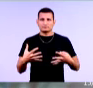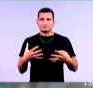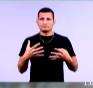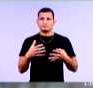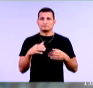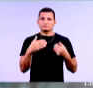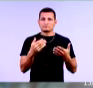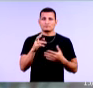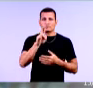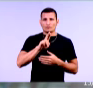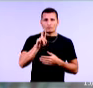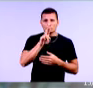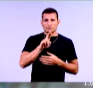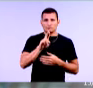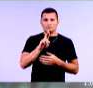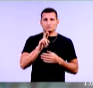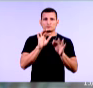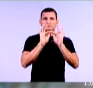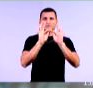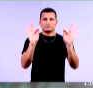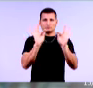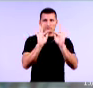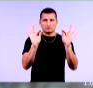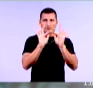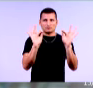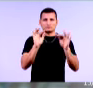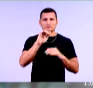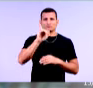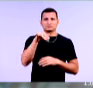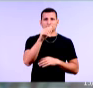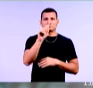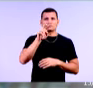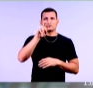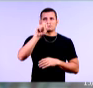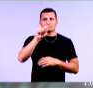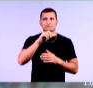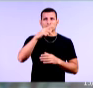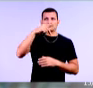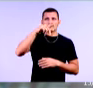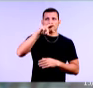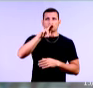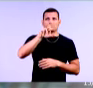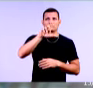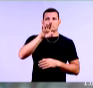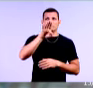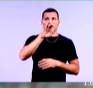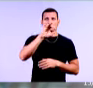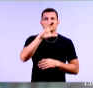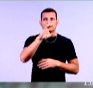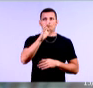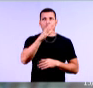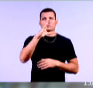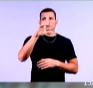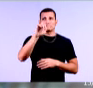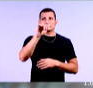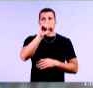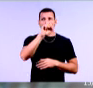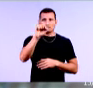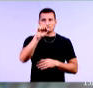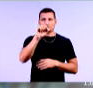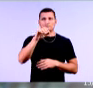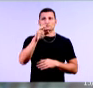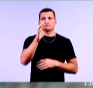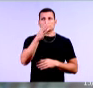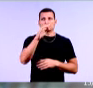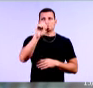essa seguinte sintaxe aqui no Java. Public class smartphone.